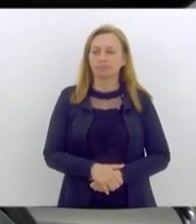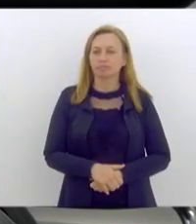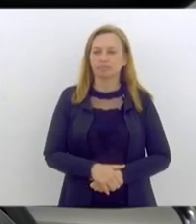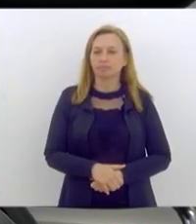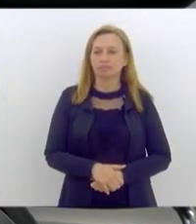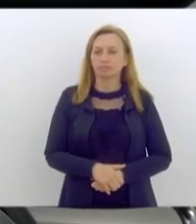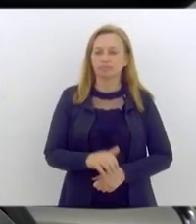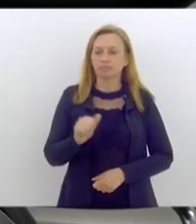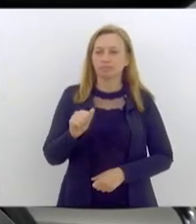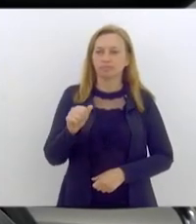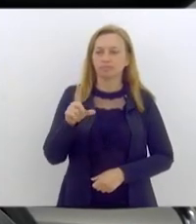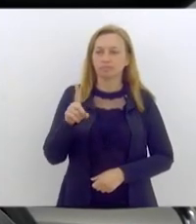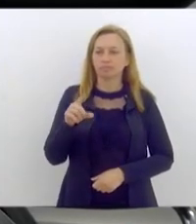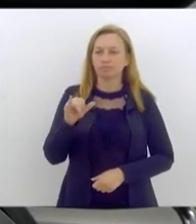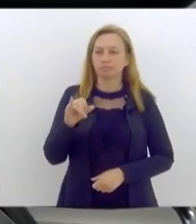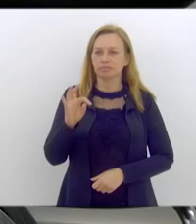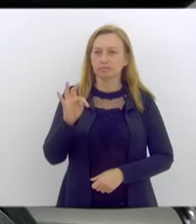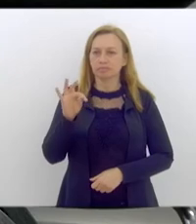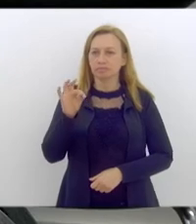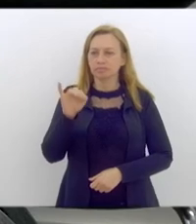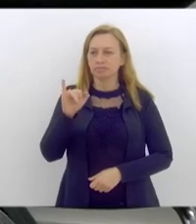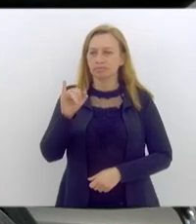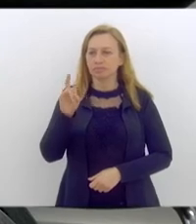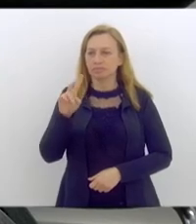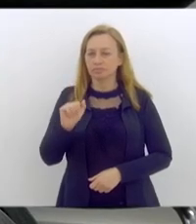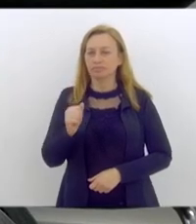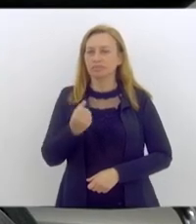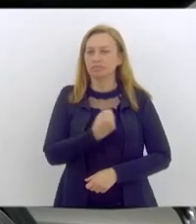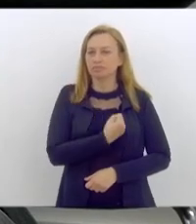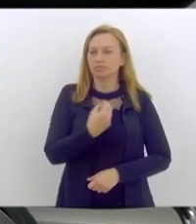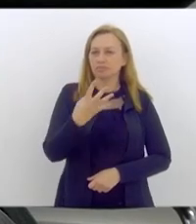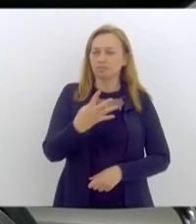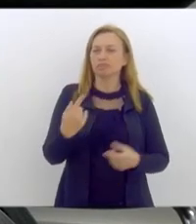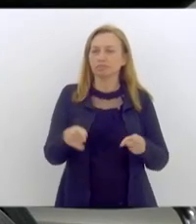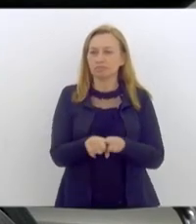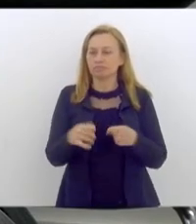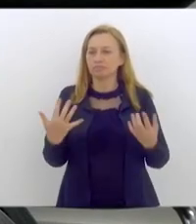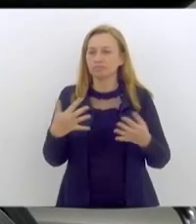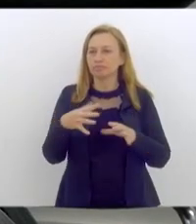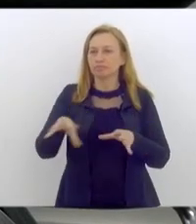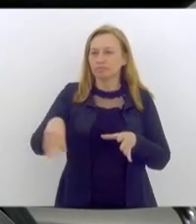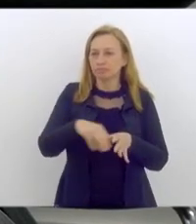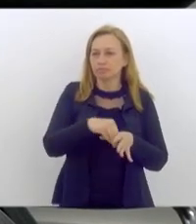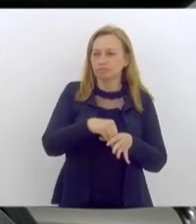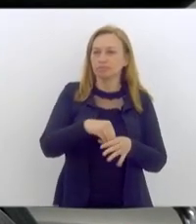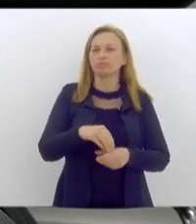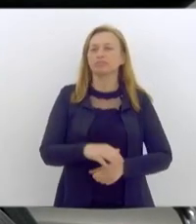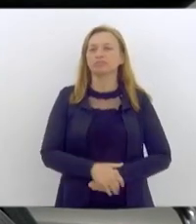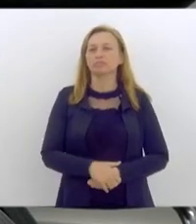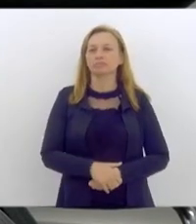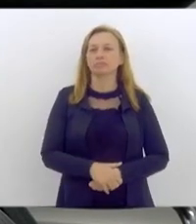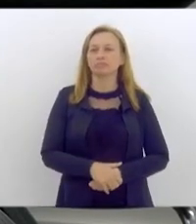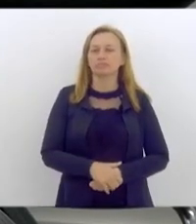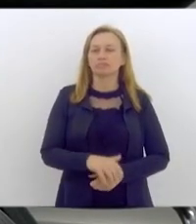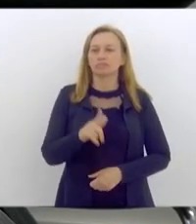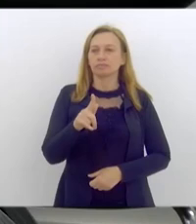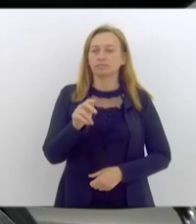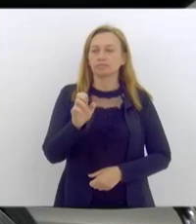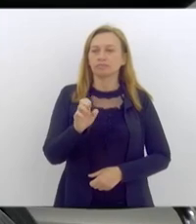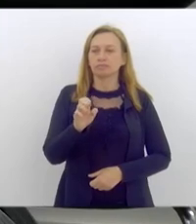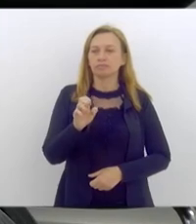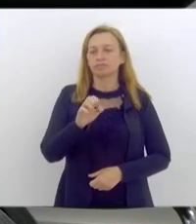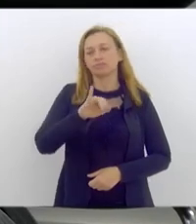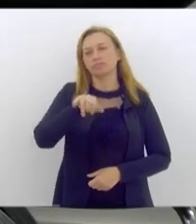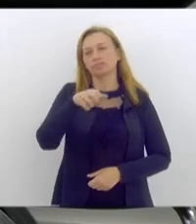aditivo número 4 também uma inclusão é a gerie ou atuar né